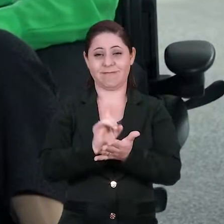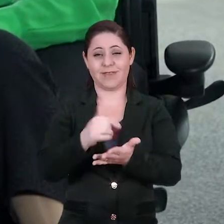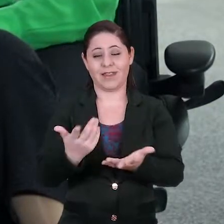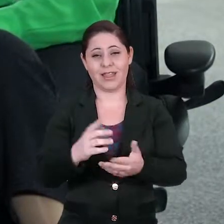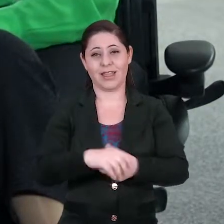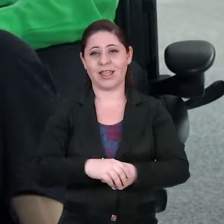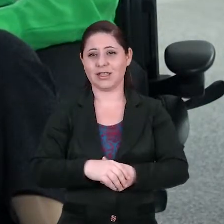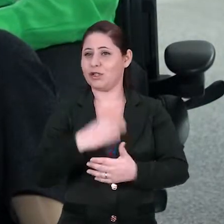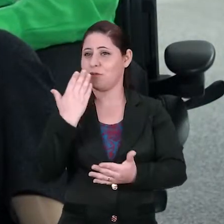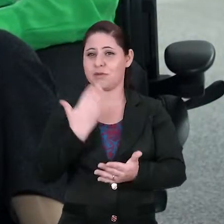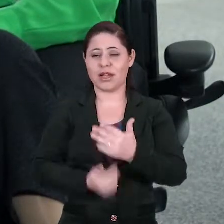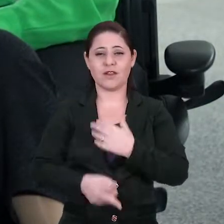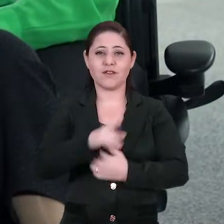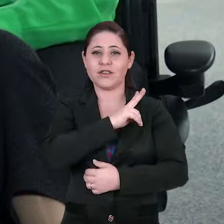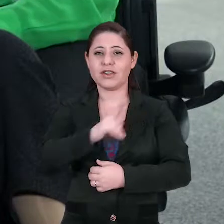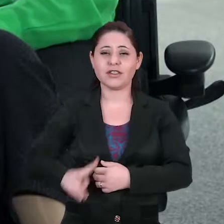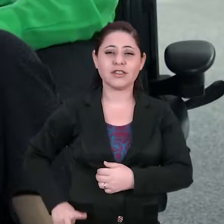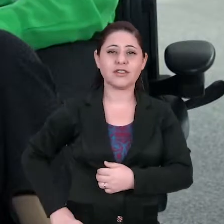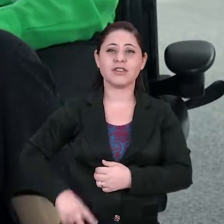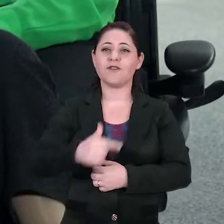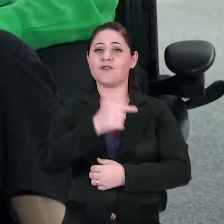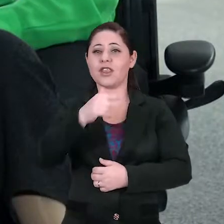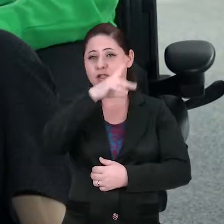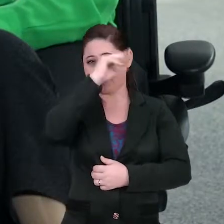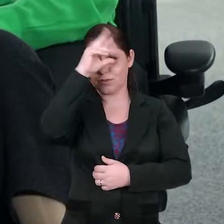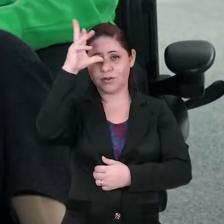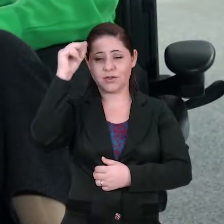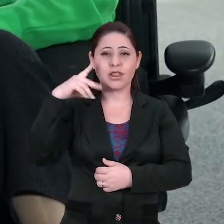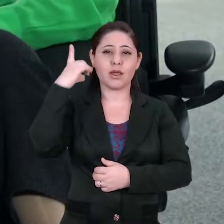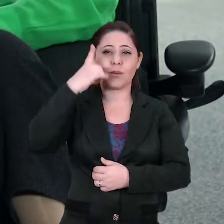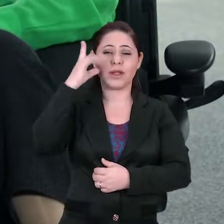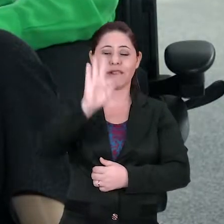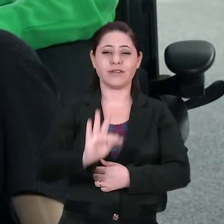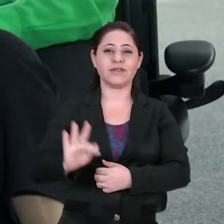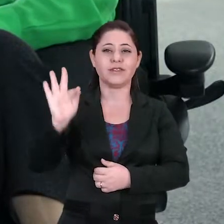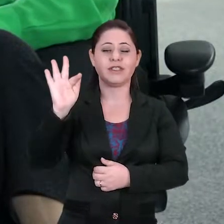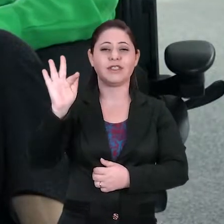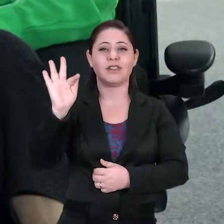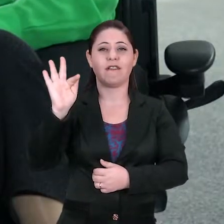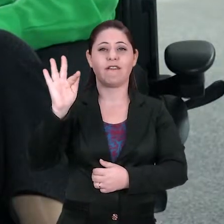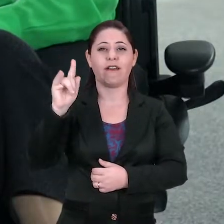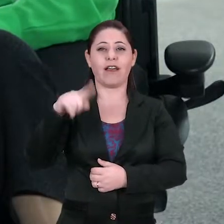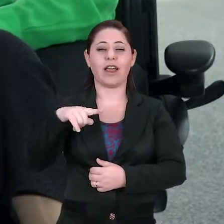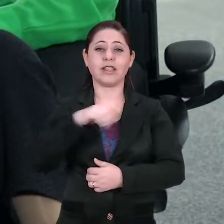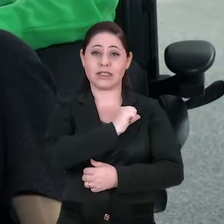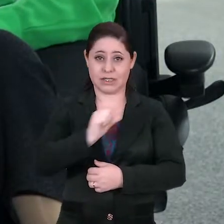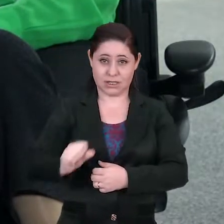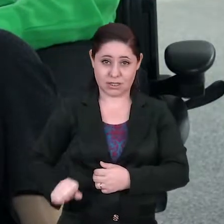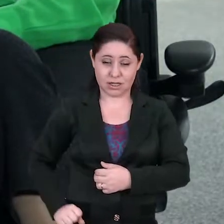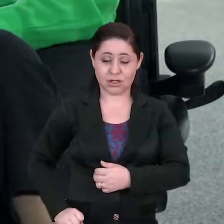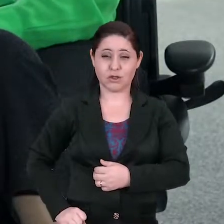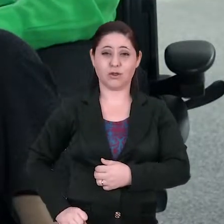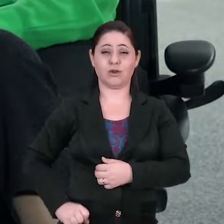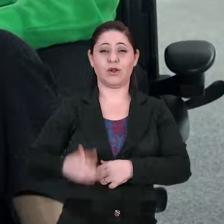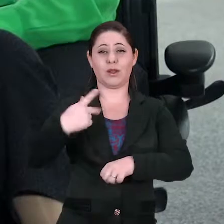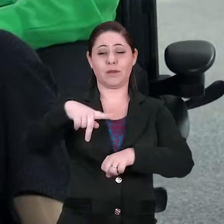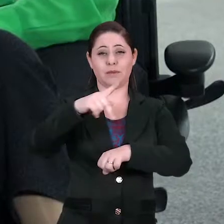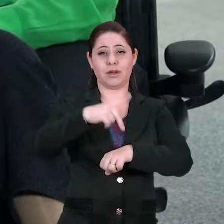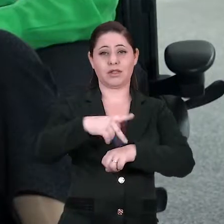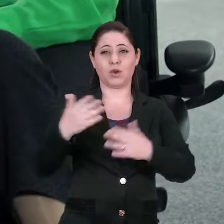não perde a conta. Vereadora, vice-prefeita, deputada federal, senadora da República,